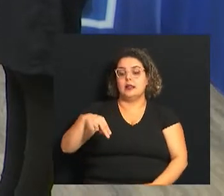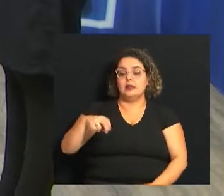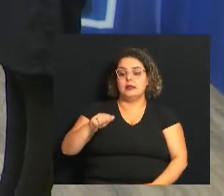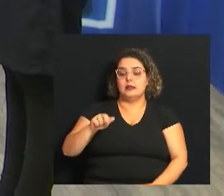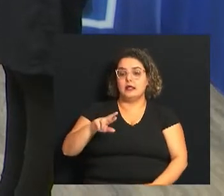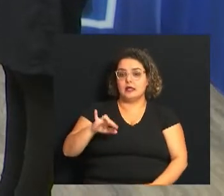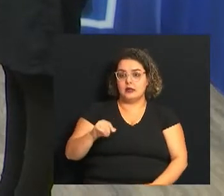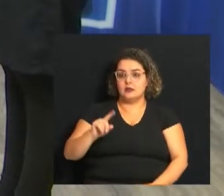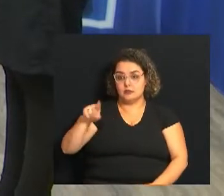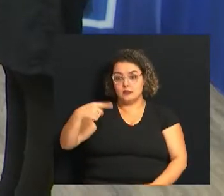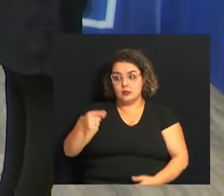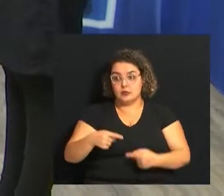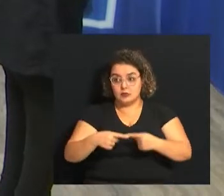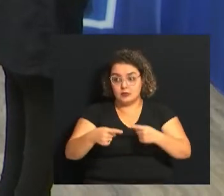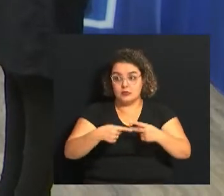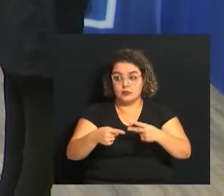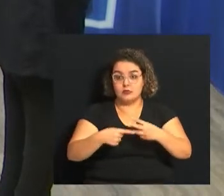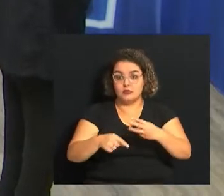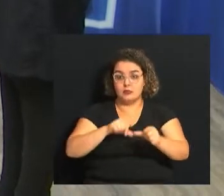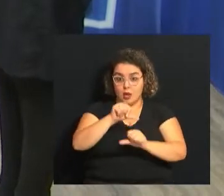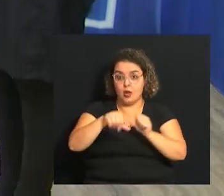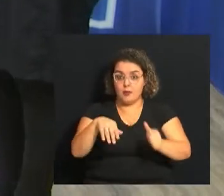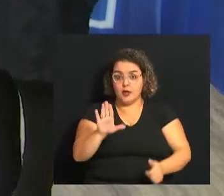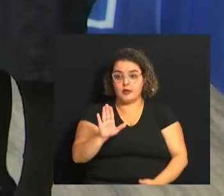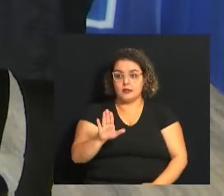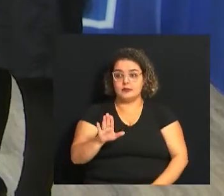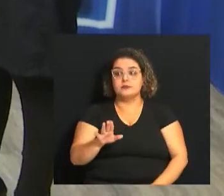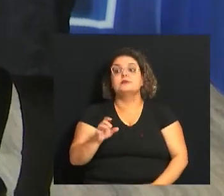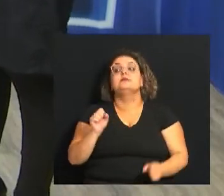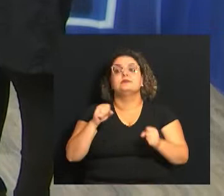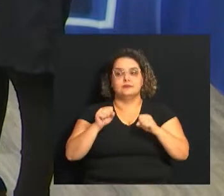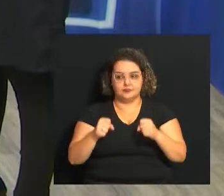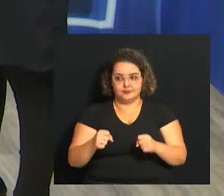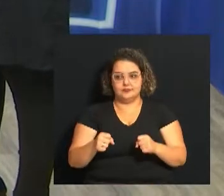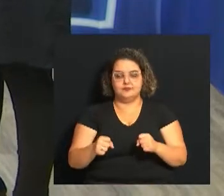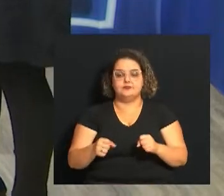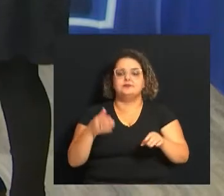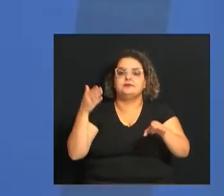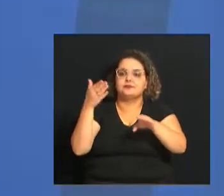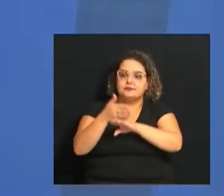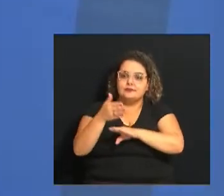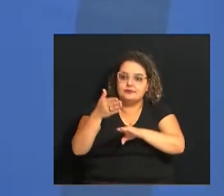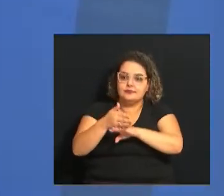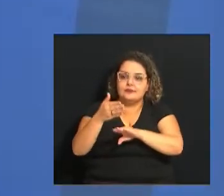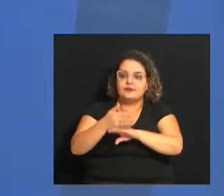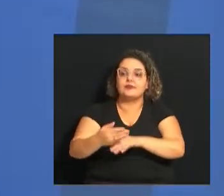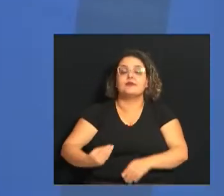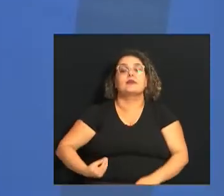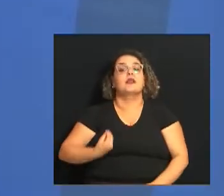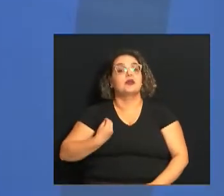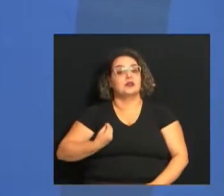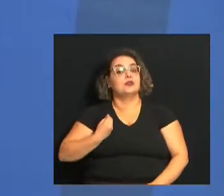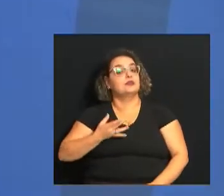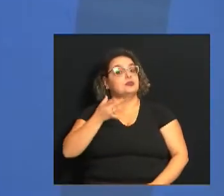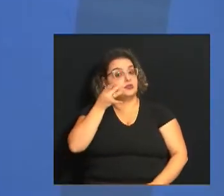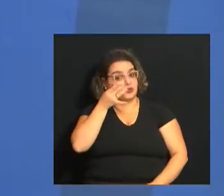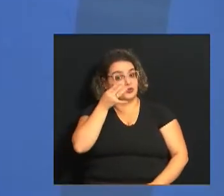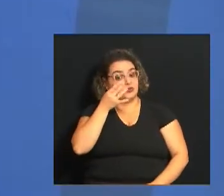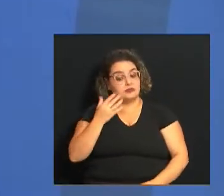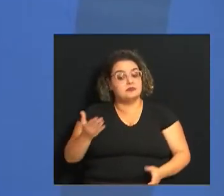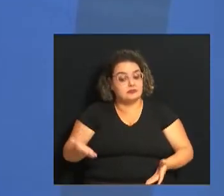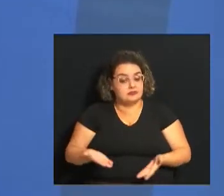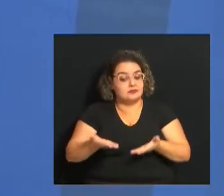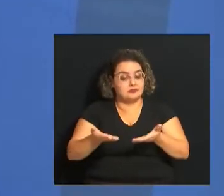mais mudanças. Tem sim, olha, a gente está falando aí da participação do público. E diante disso,